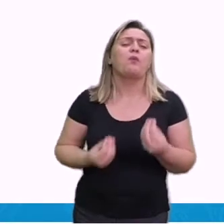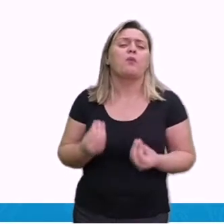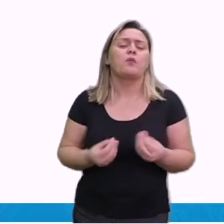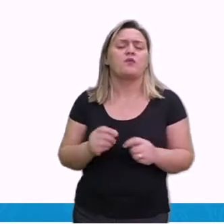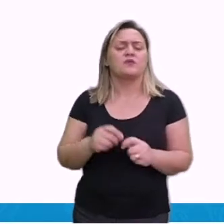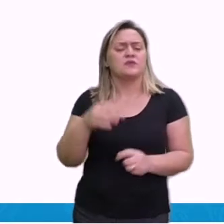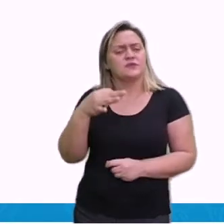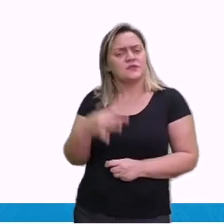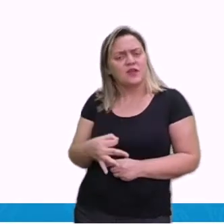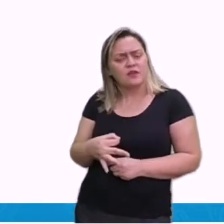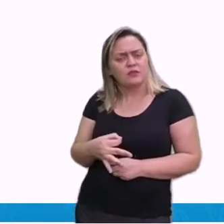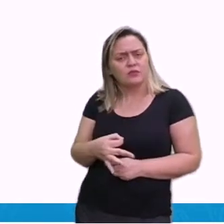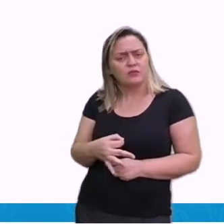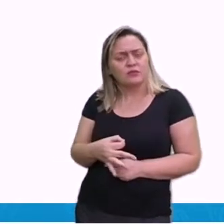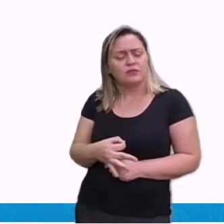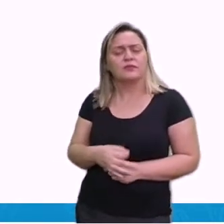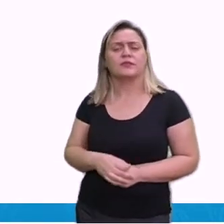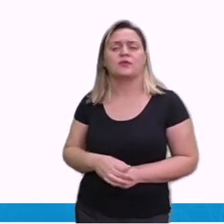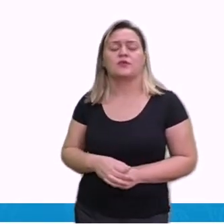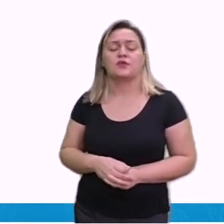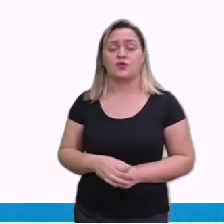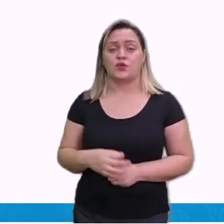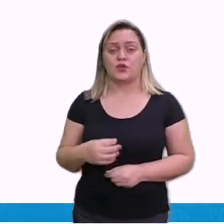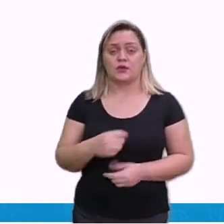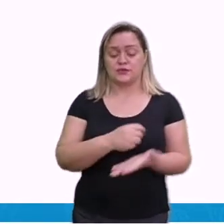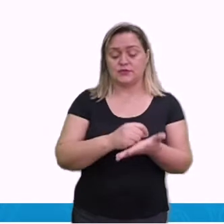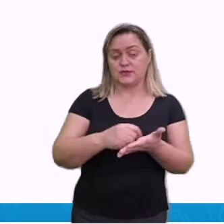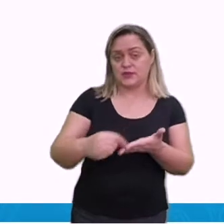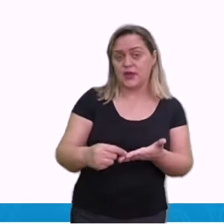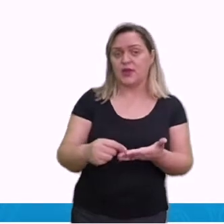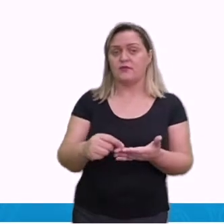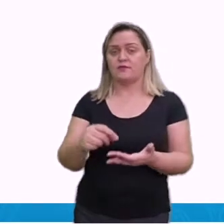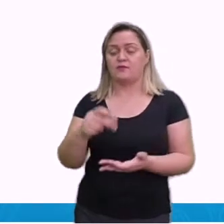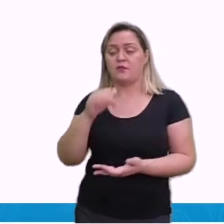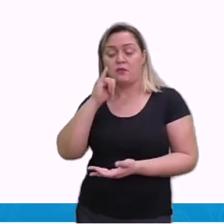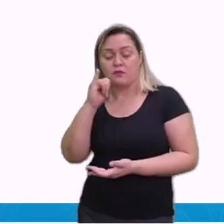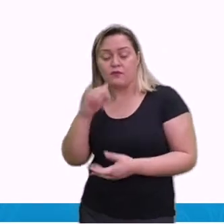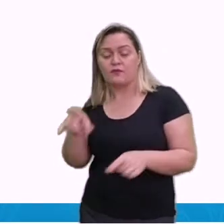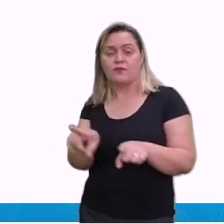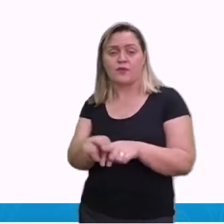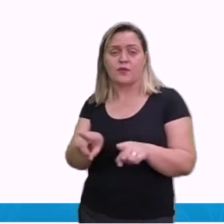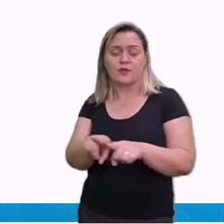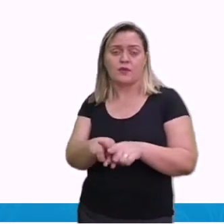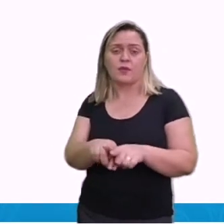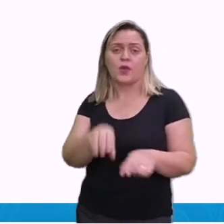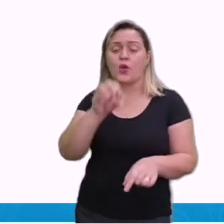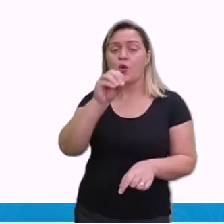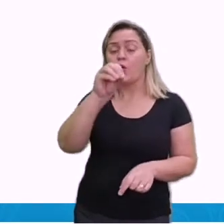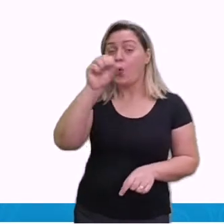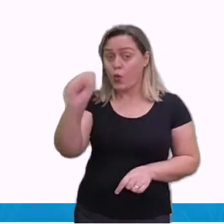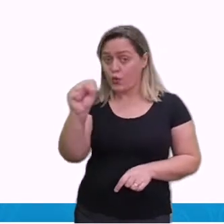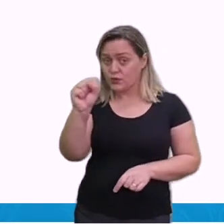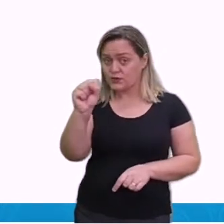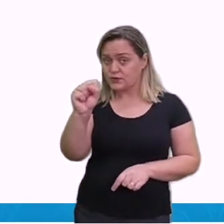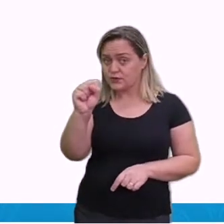essa palavra para o plural. Então, sempre que eu for me referir a uma quantidade maior, eu vou dizer